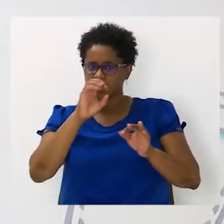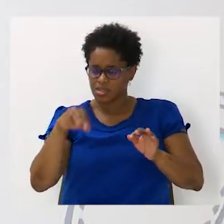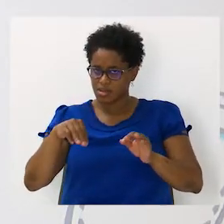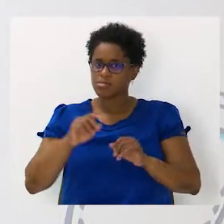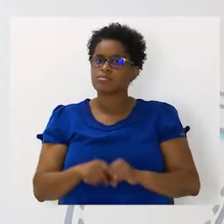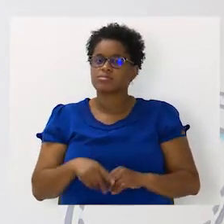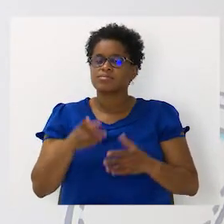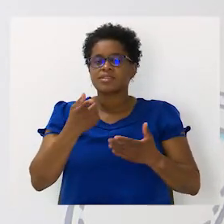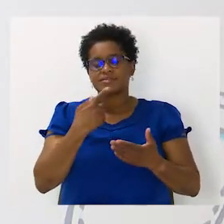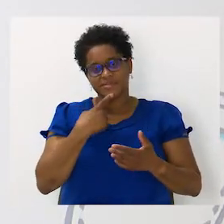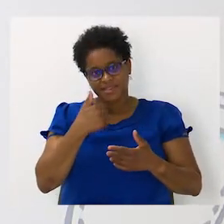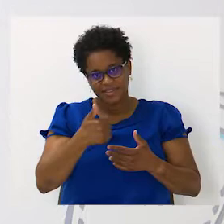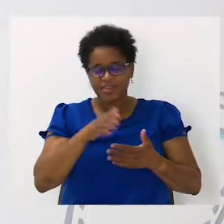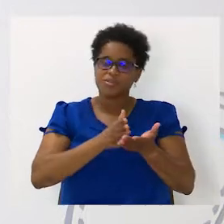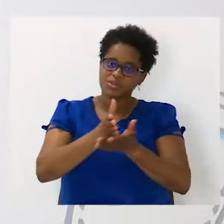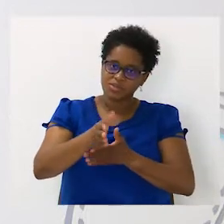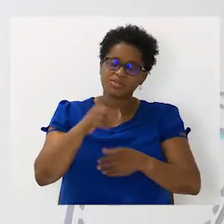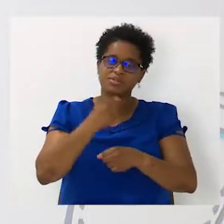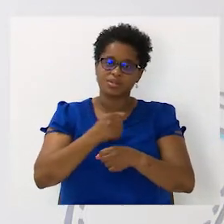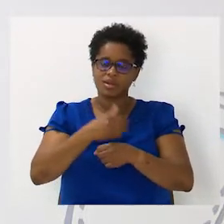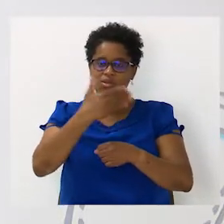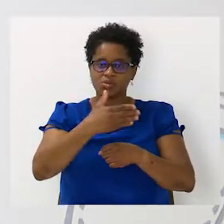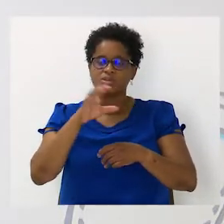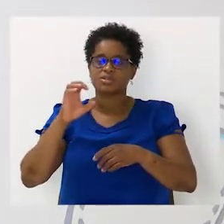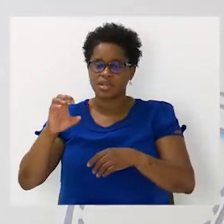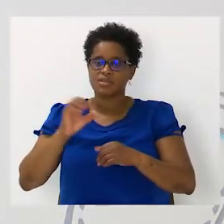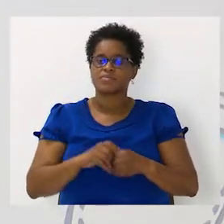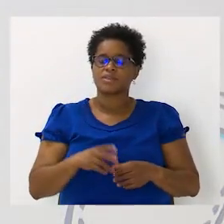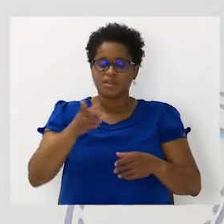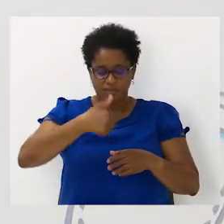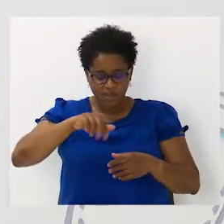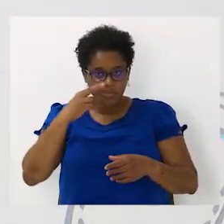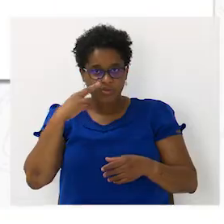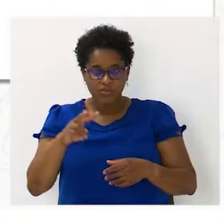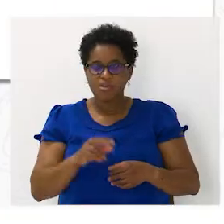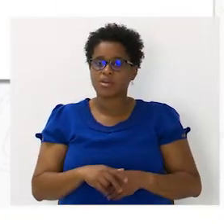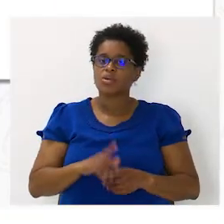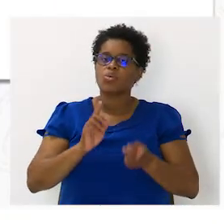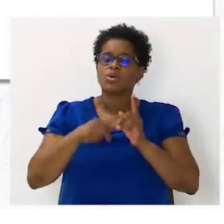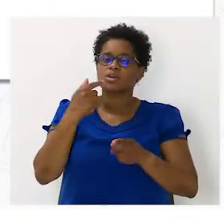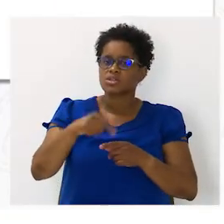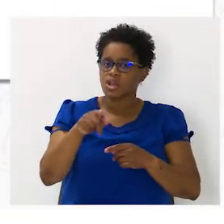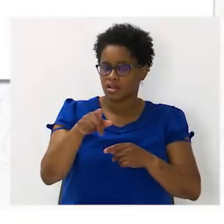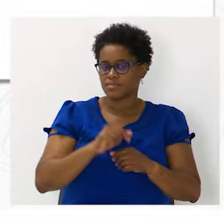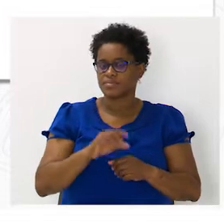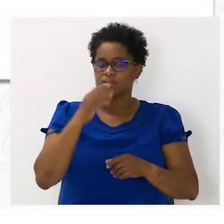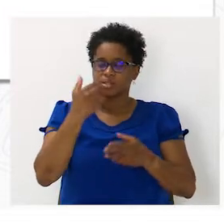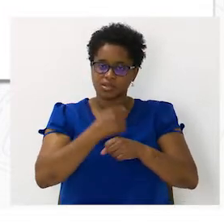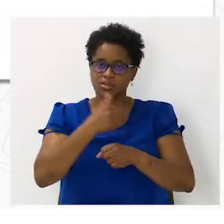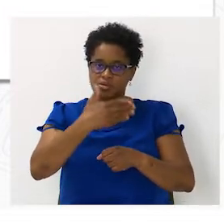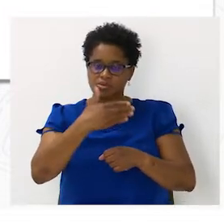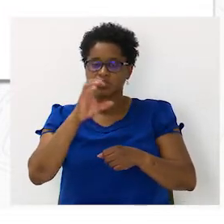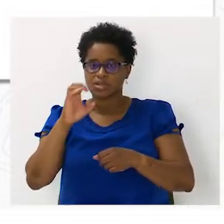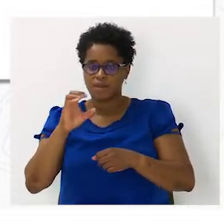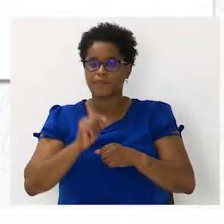Muito bem, vamos prosseguir para o exercício 1, a linha C. Vamos ver o que diz exercício 1, a linha C.